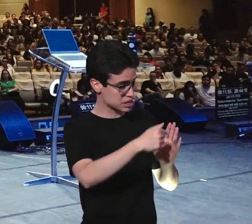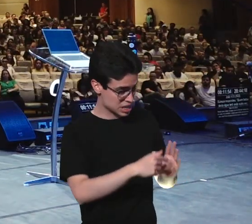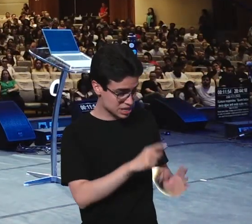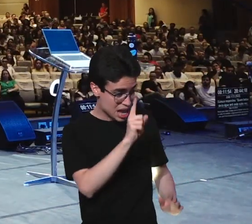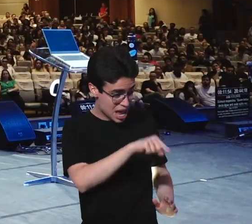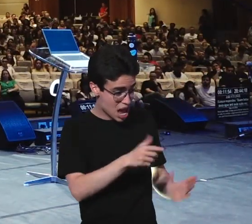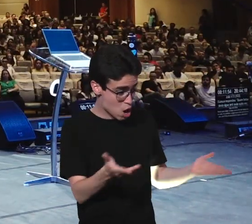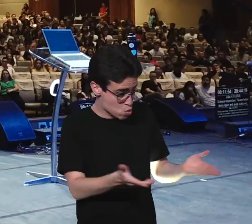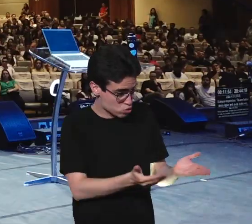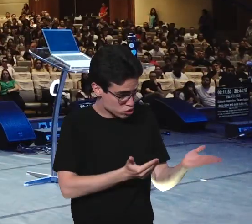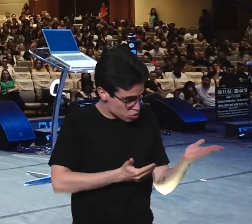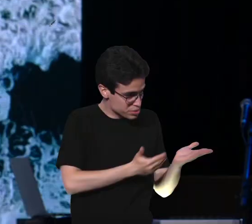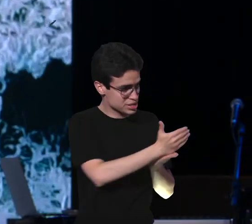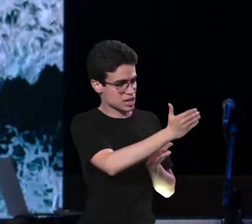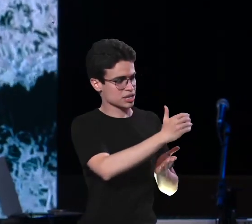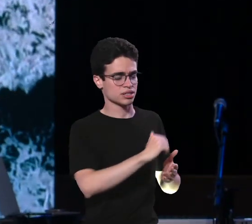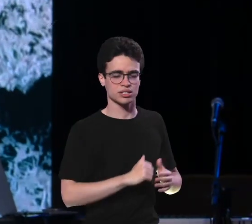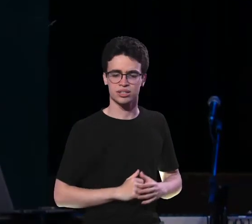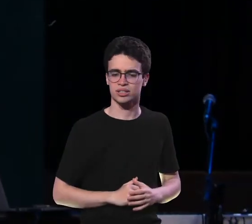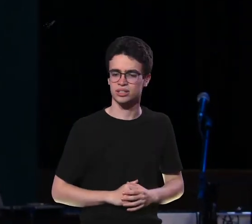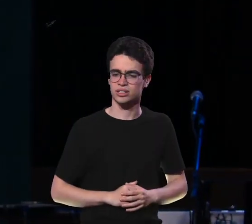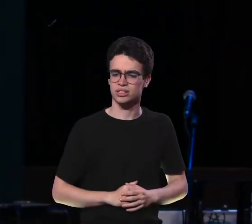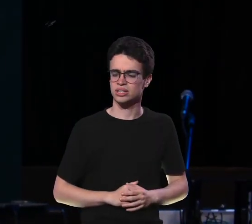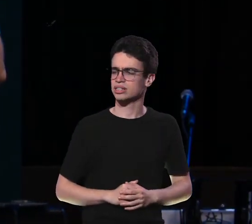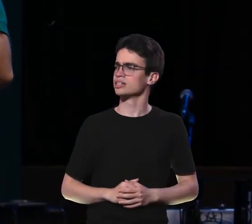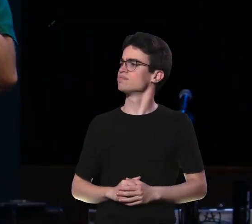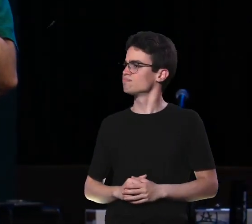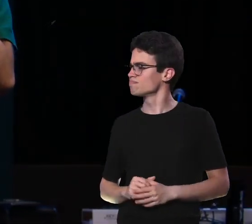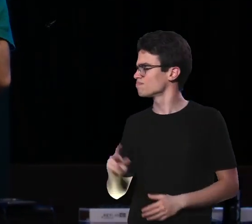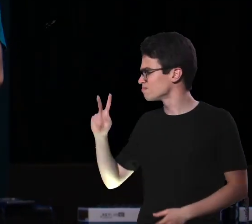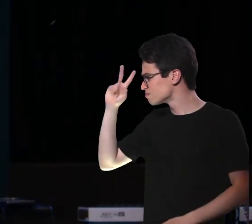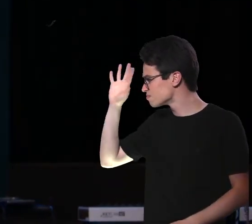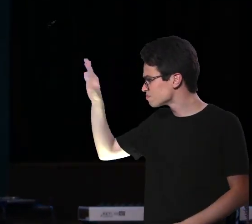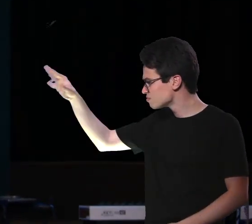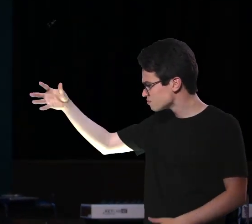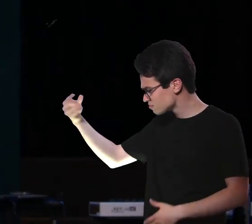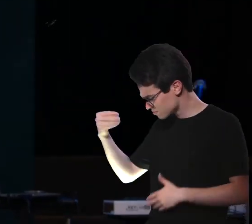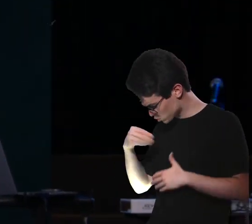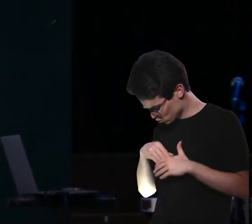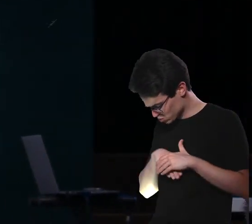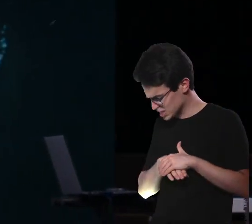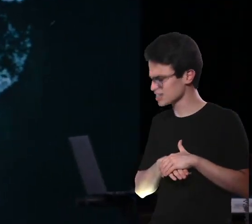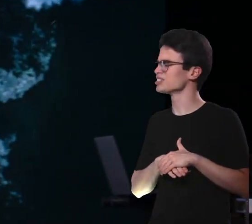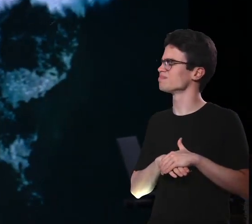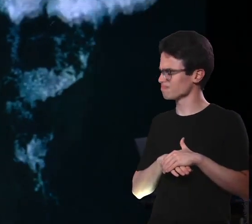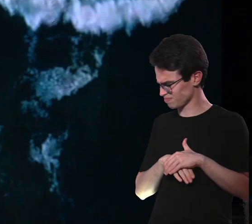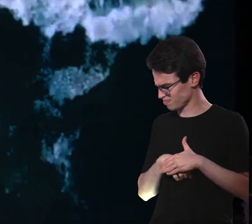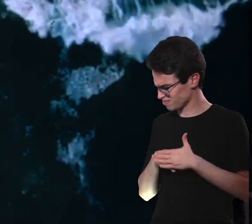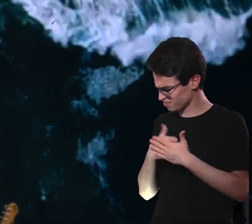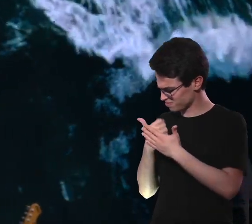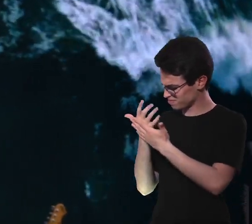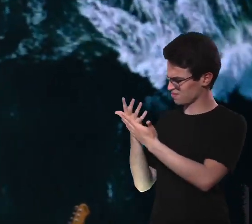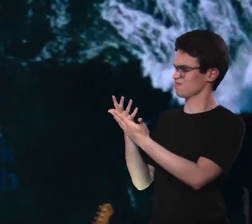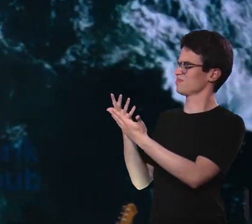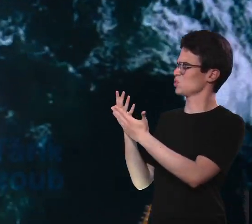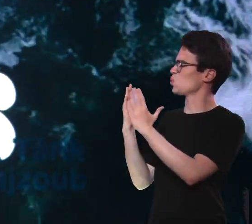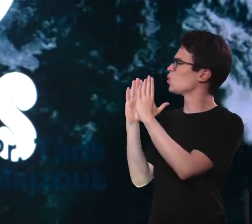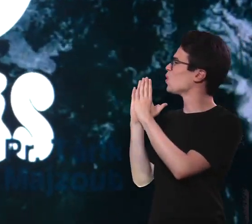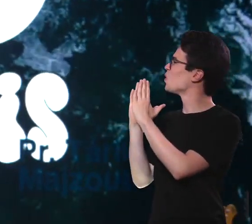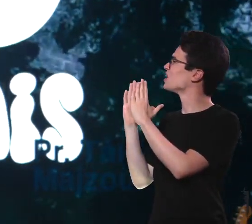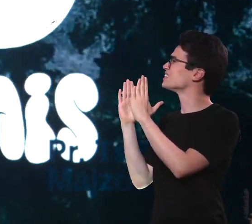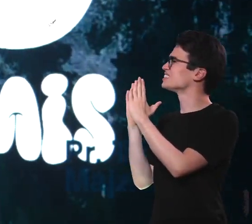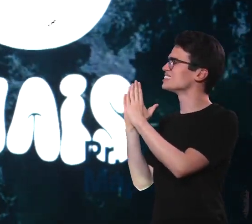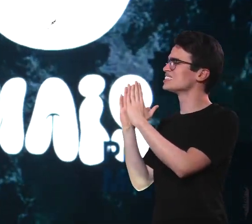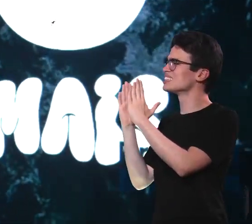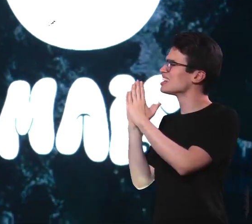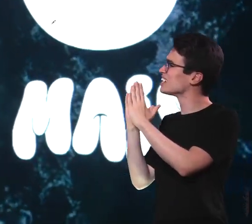está começando hoje. E eu lembro que eu guardei aquela palavra no meu coração e comecei a orar por aquilo. E Deus foi dando